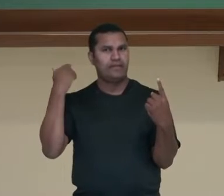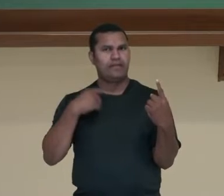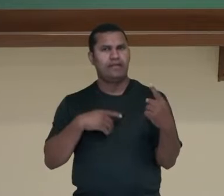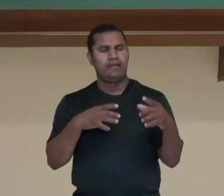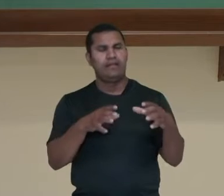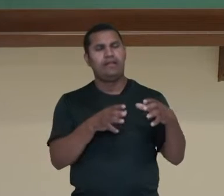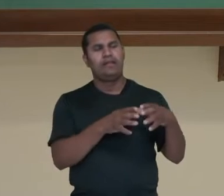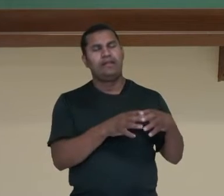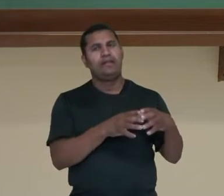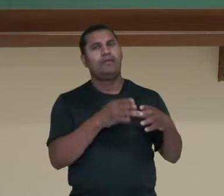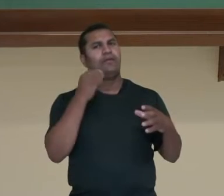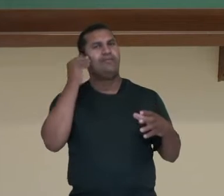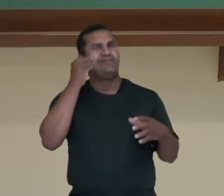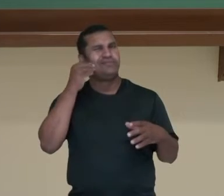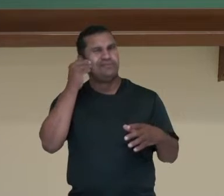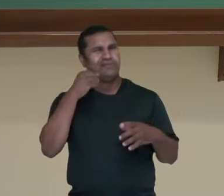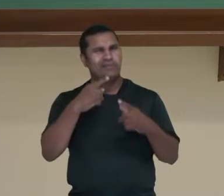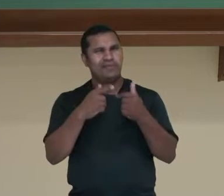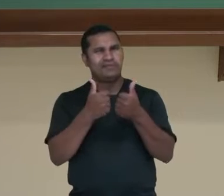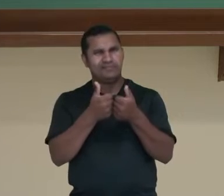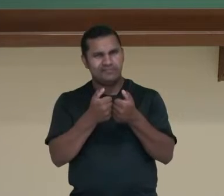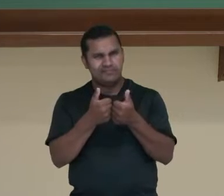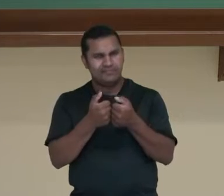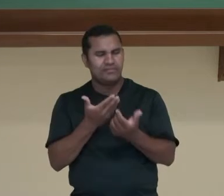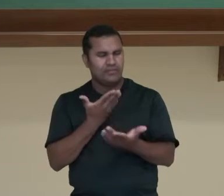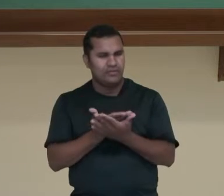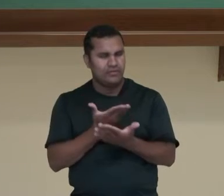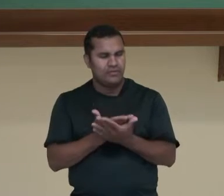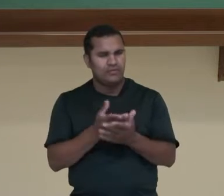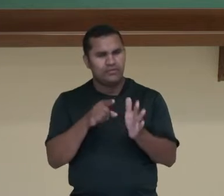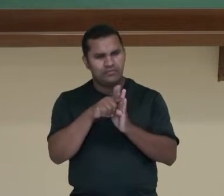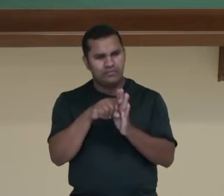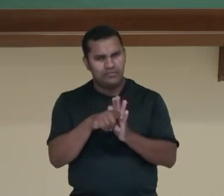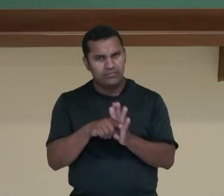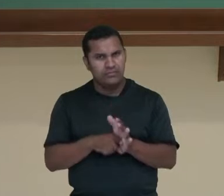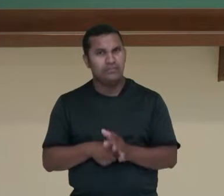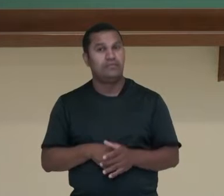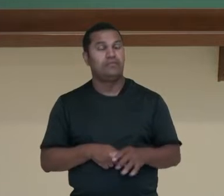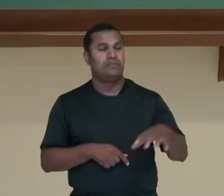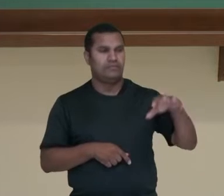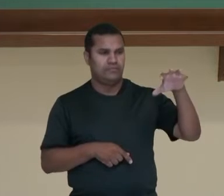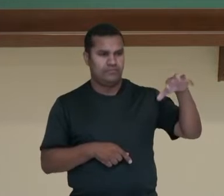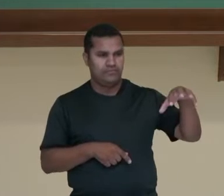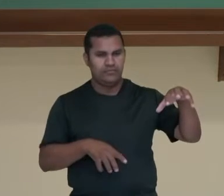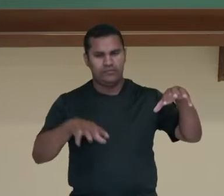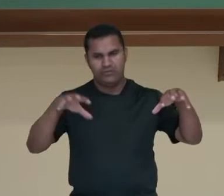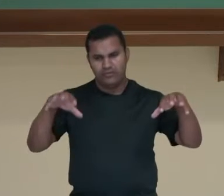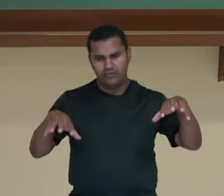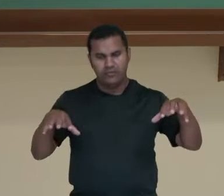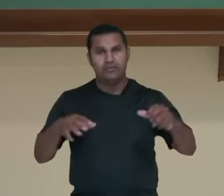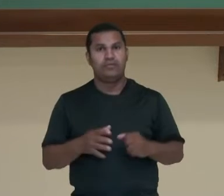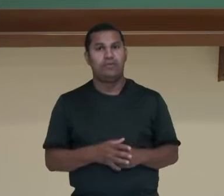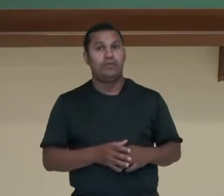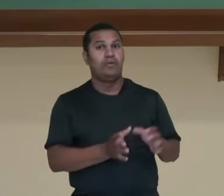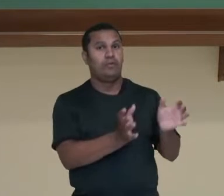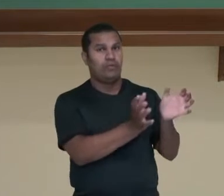disseram que a comida que eles iam comer era assim. Eles fizeram tipo uma armadilha.